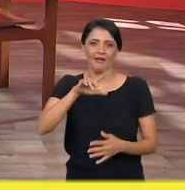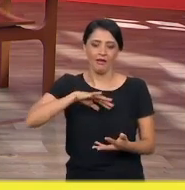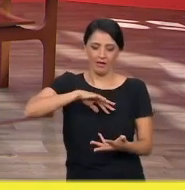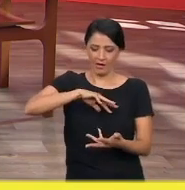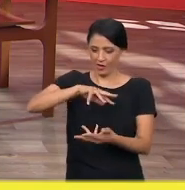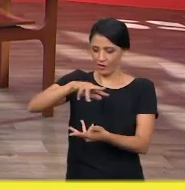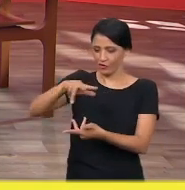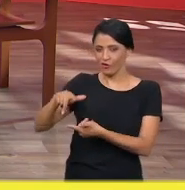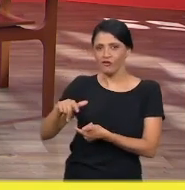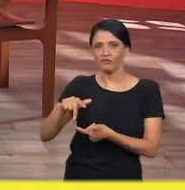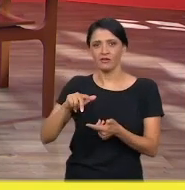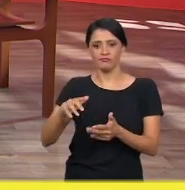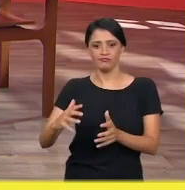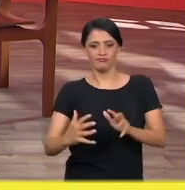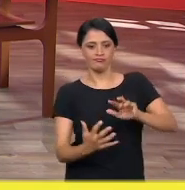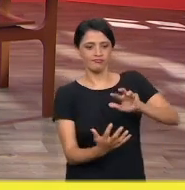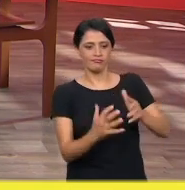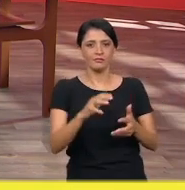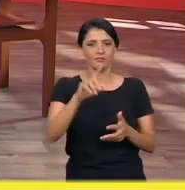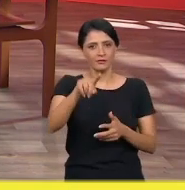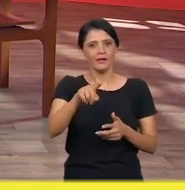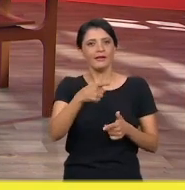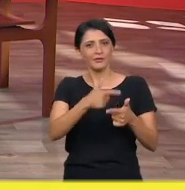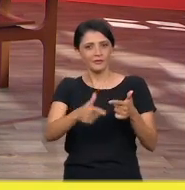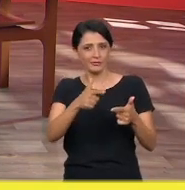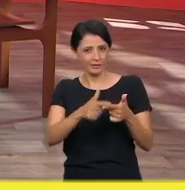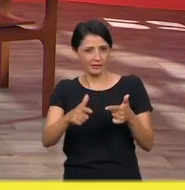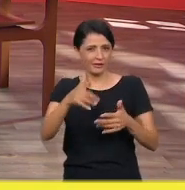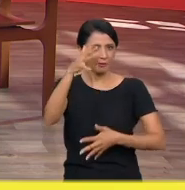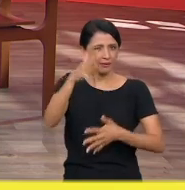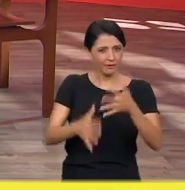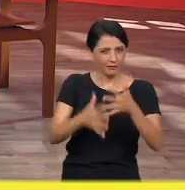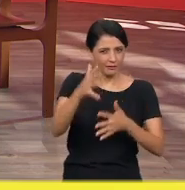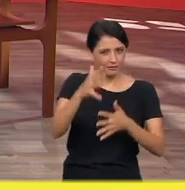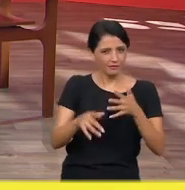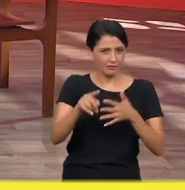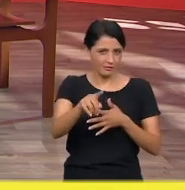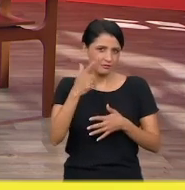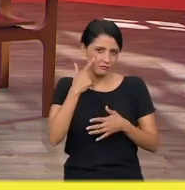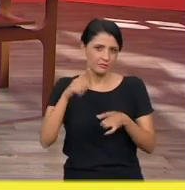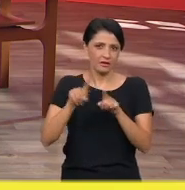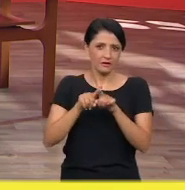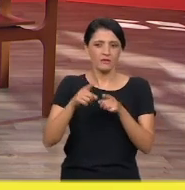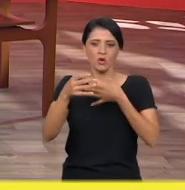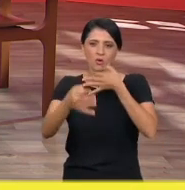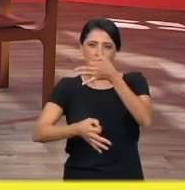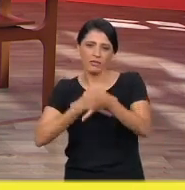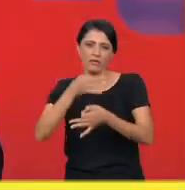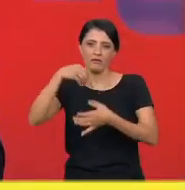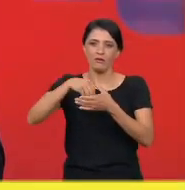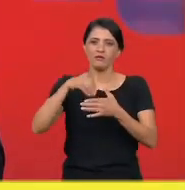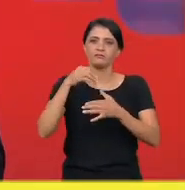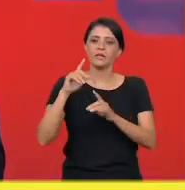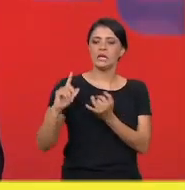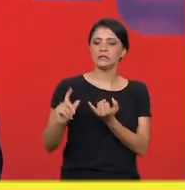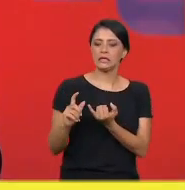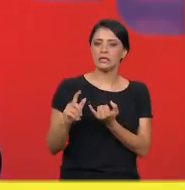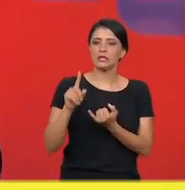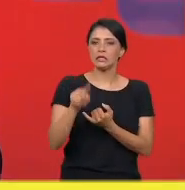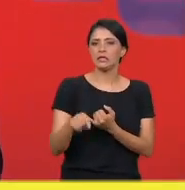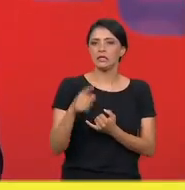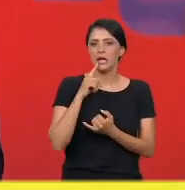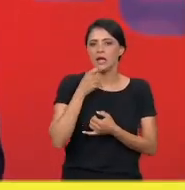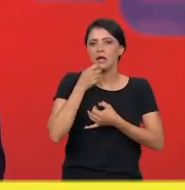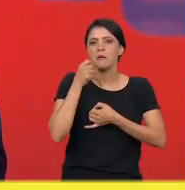fora a brincadeira, esse tipo de coisa atrapalha? Você que trabalha com divulgação científica deve ler muitos comentários também, né, no Instagram e tal. Isso chega a ser só